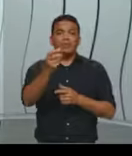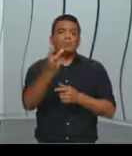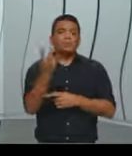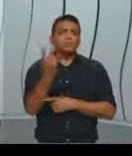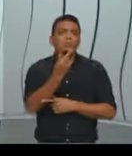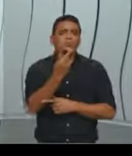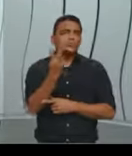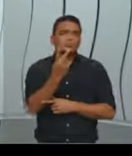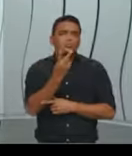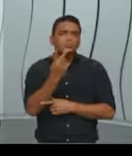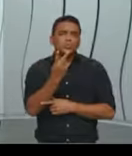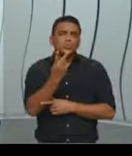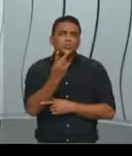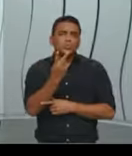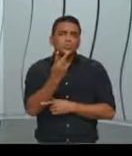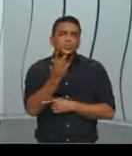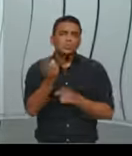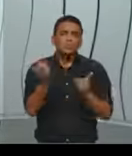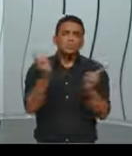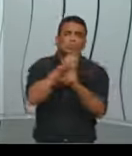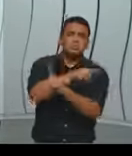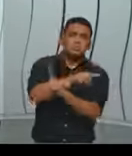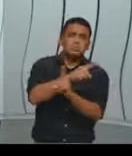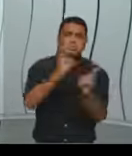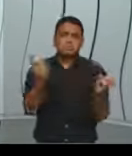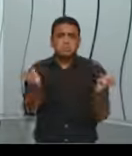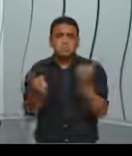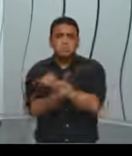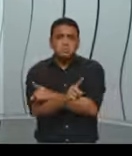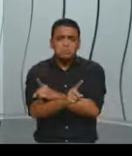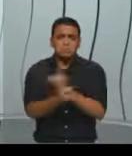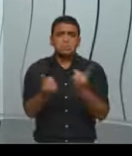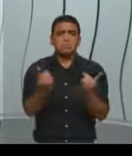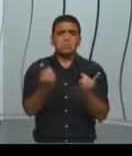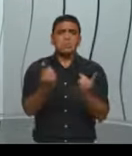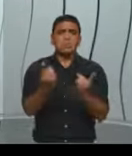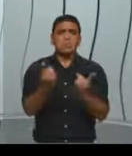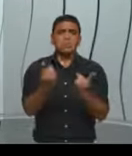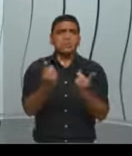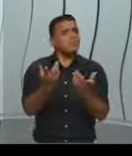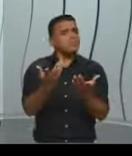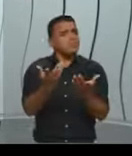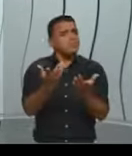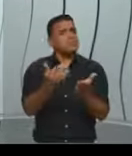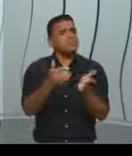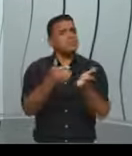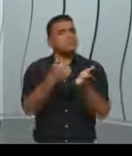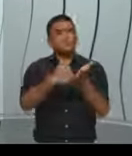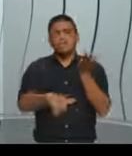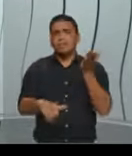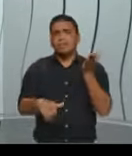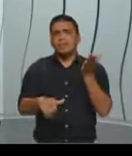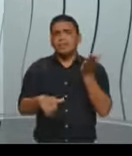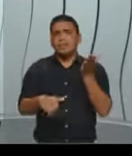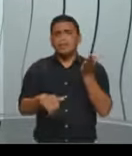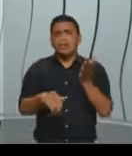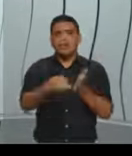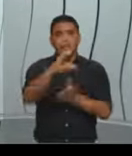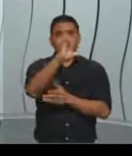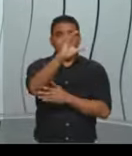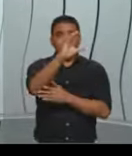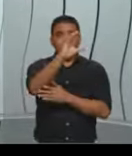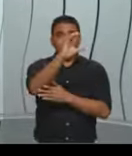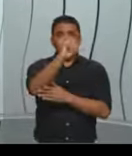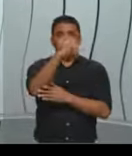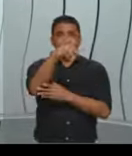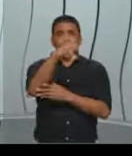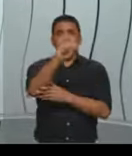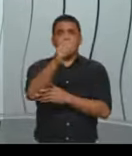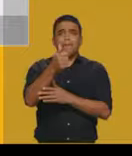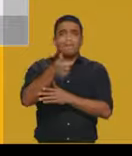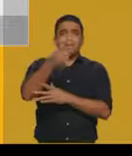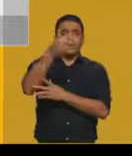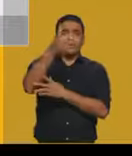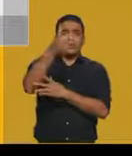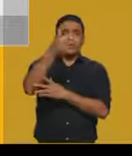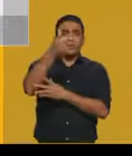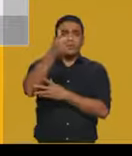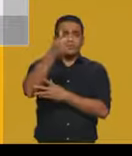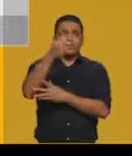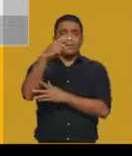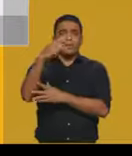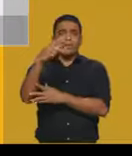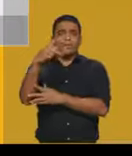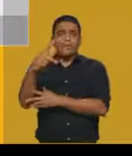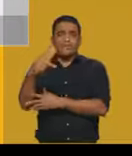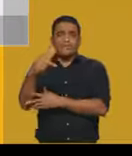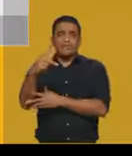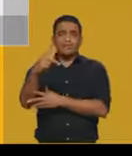não é a mesma coisa? Então essa possibilidade, ela deixa de existir. Vamos colocar a Camila em primeiro aqui, ó. Camila e Pedro, Camila e